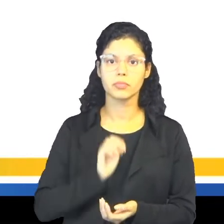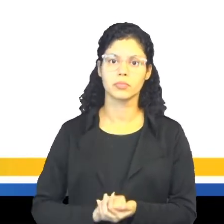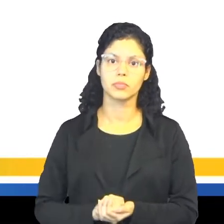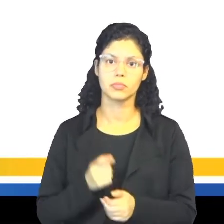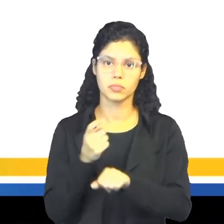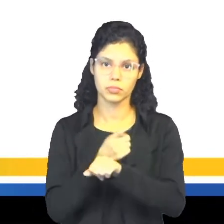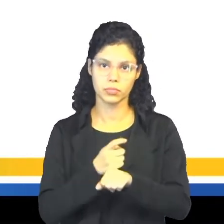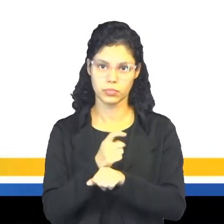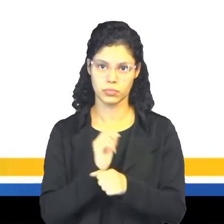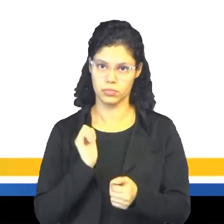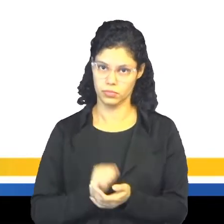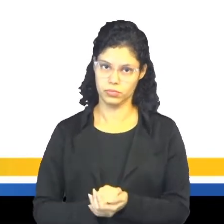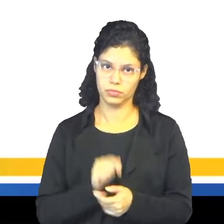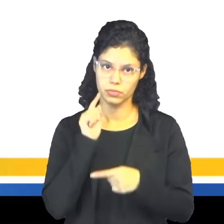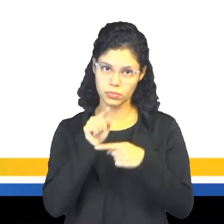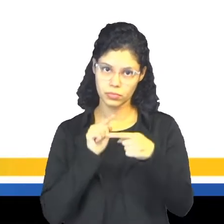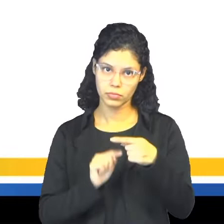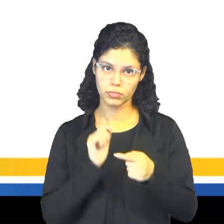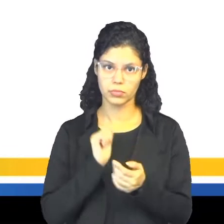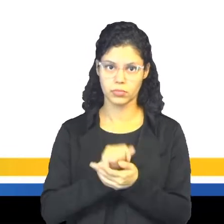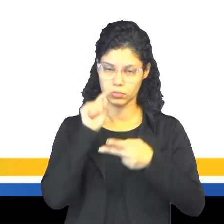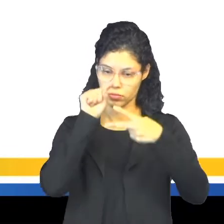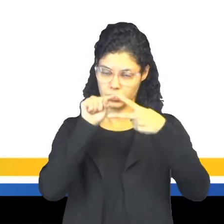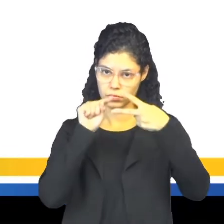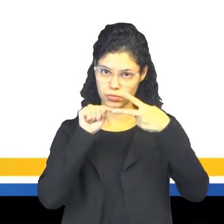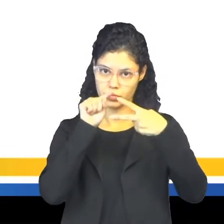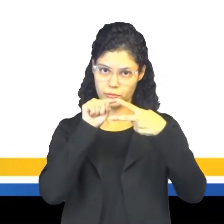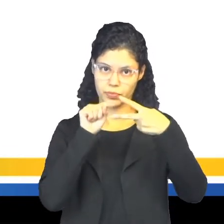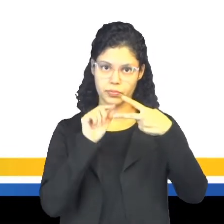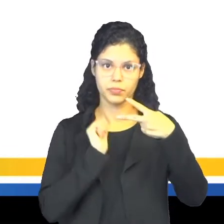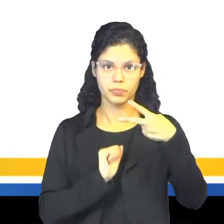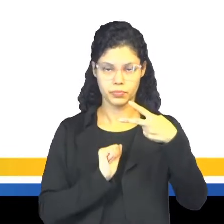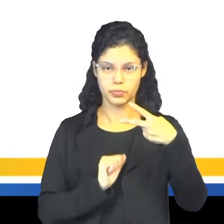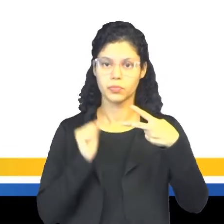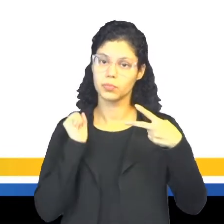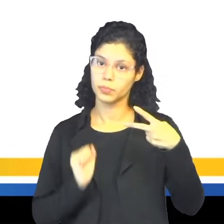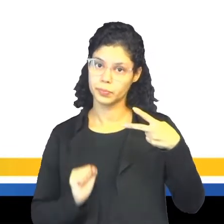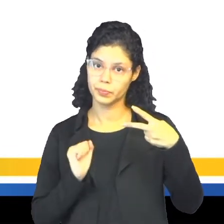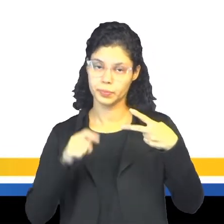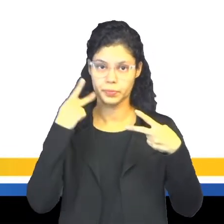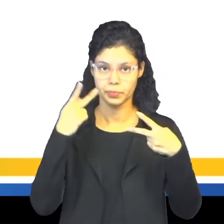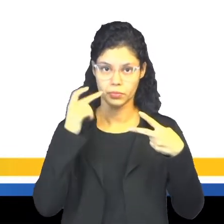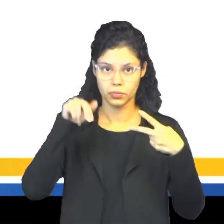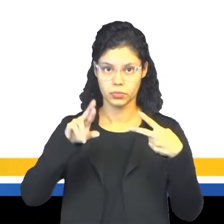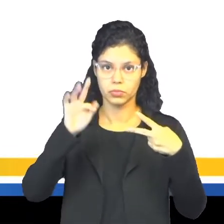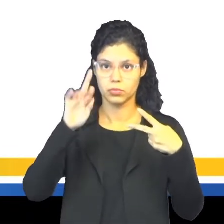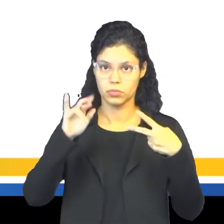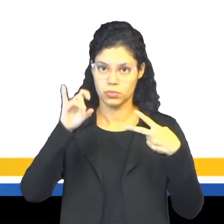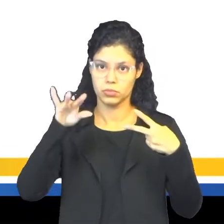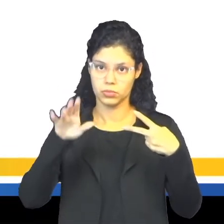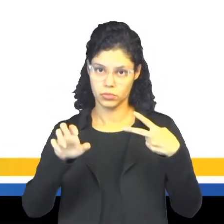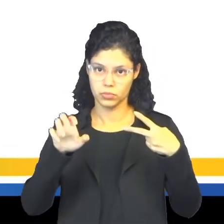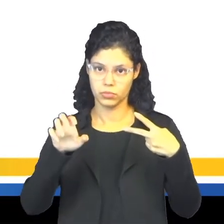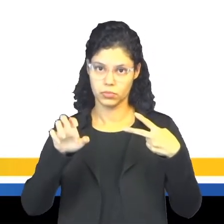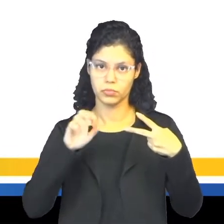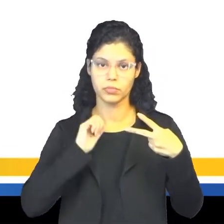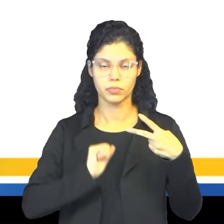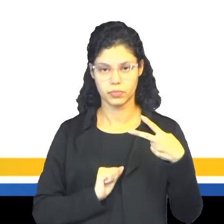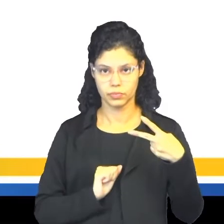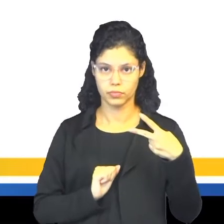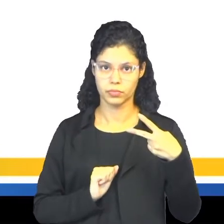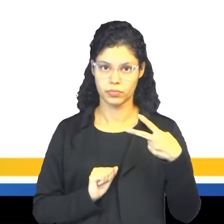os adjetivos eles são divididos em dois tipos a gente pode falar que é adjetivo uniforme Olha só